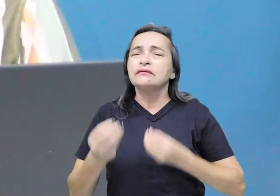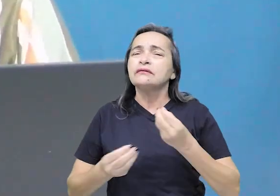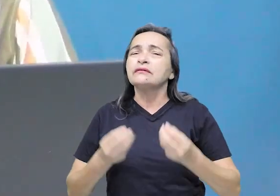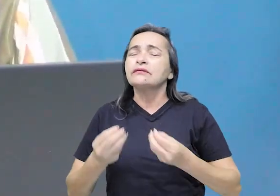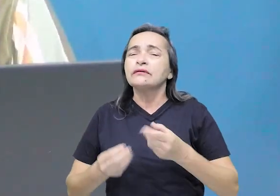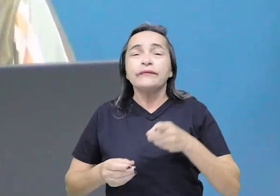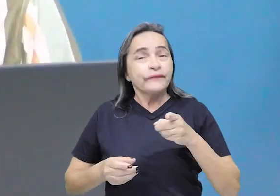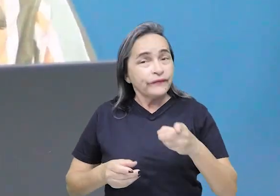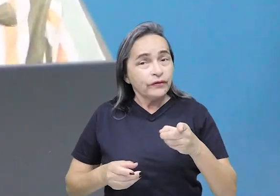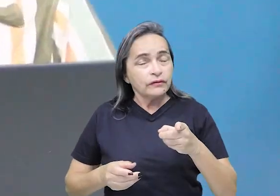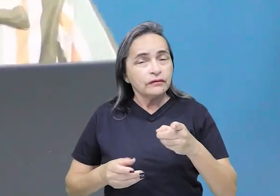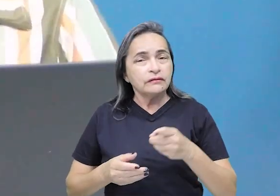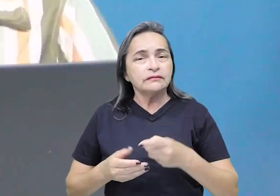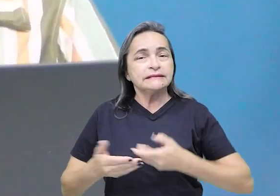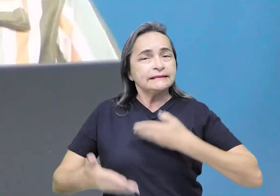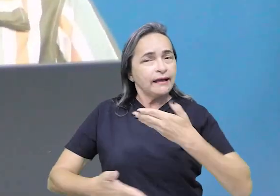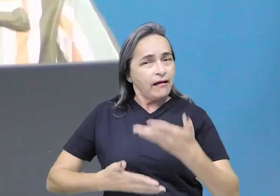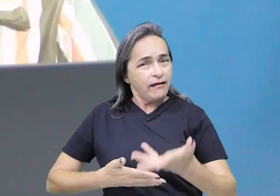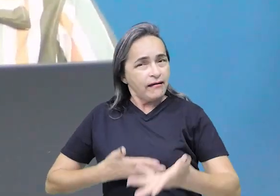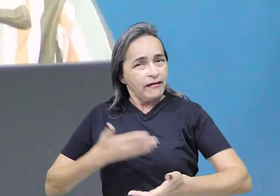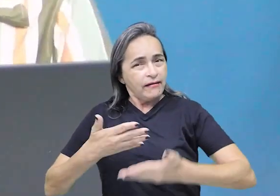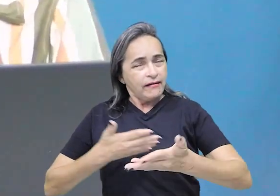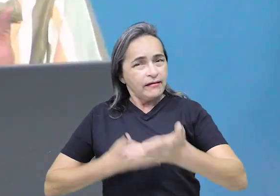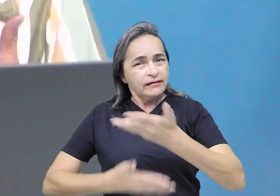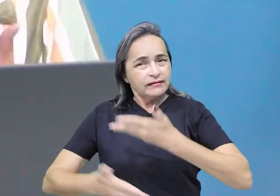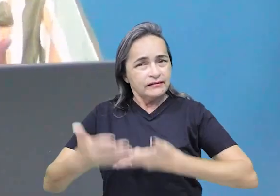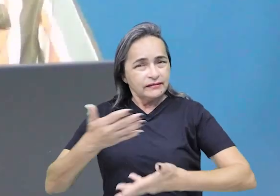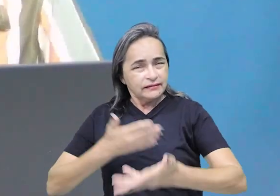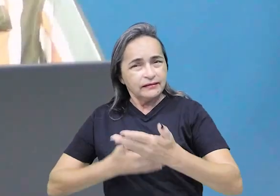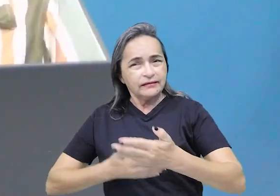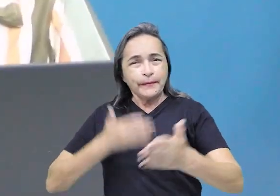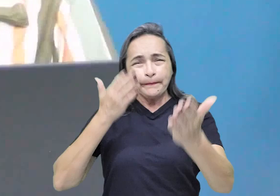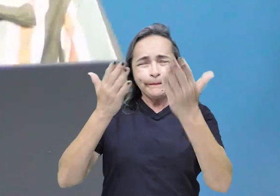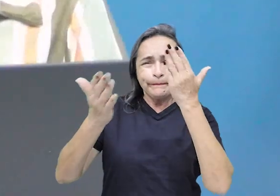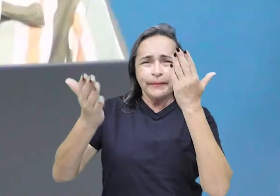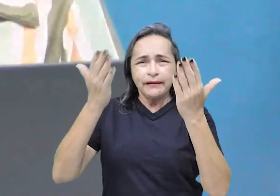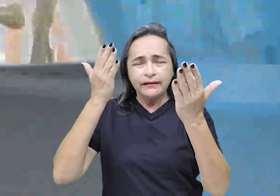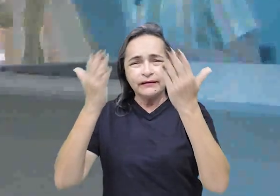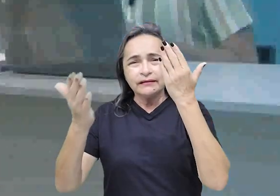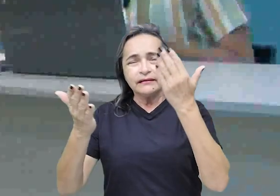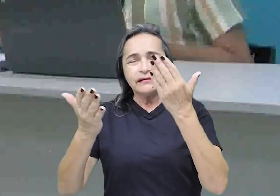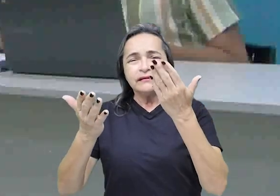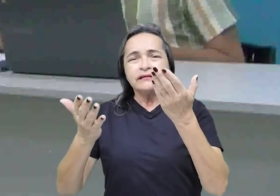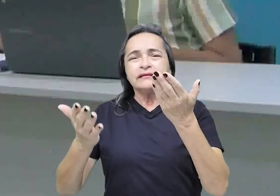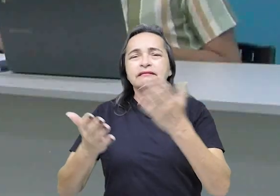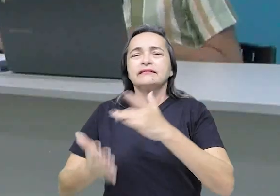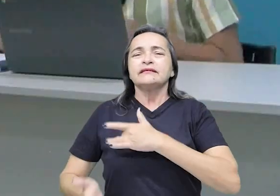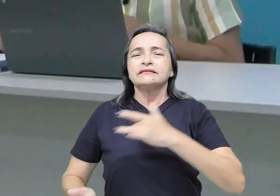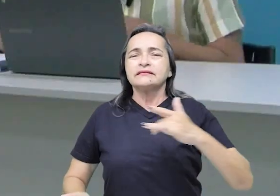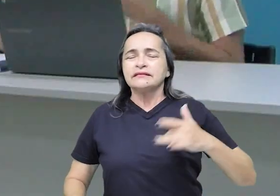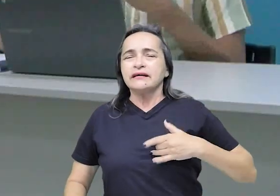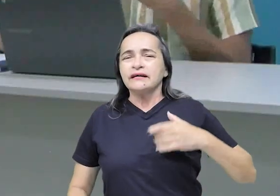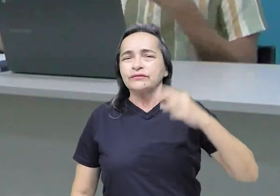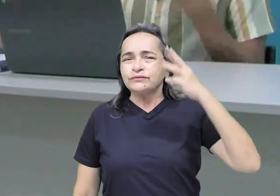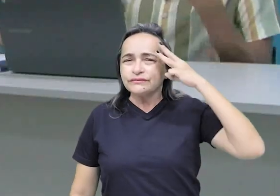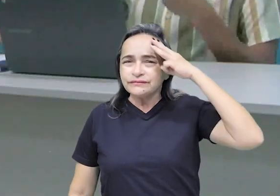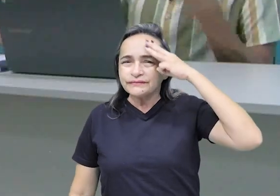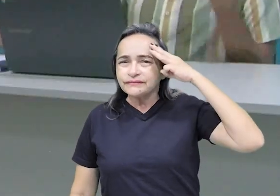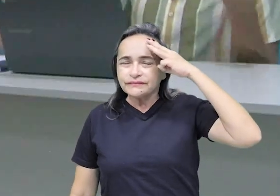você relaciona essa perspectiva mais psicológica, mais da saúde mental, com